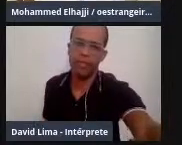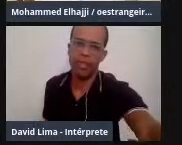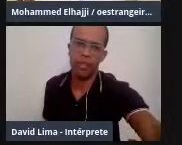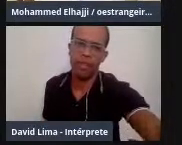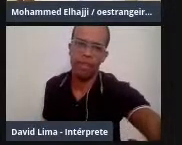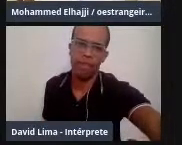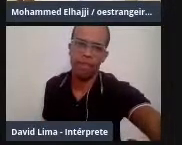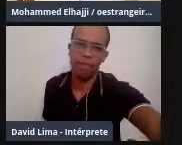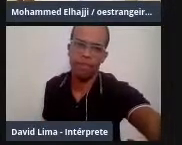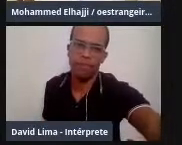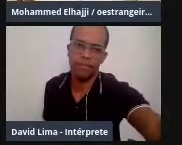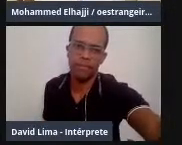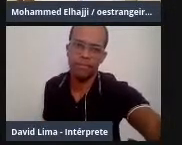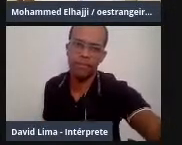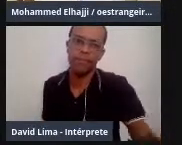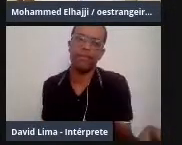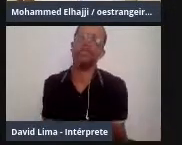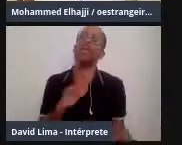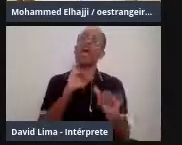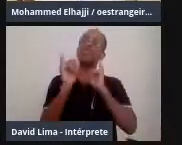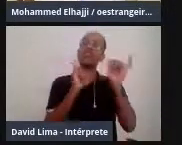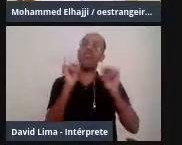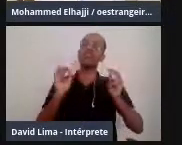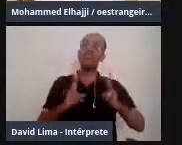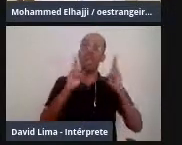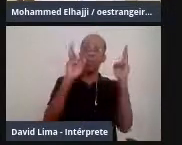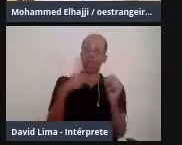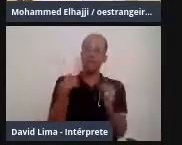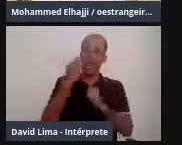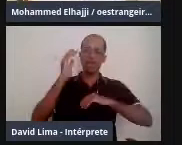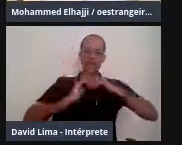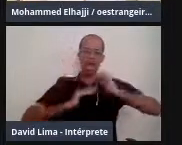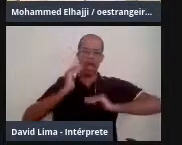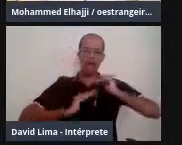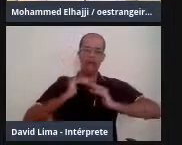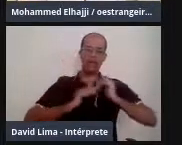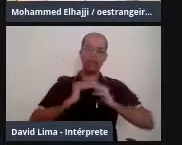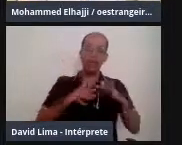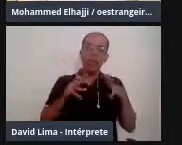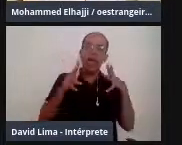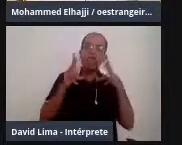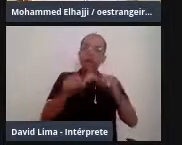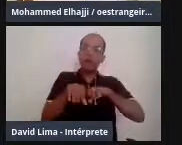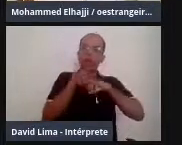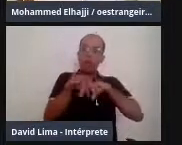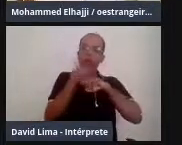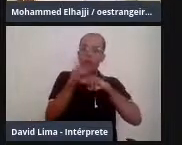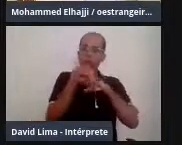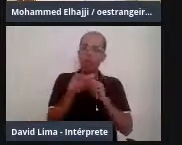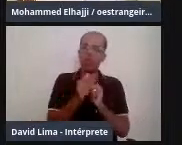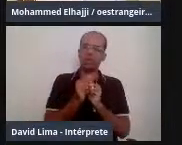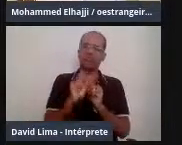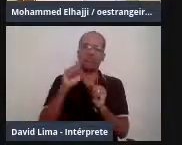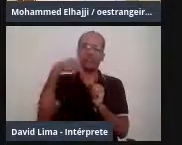Aqui são divulgações na imprensa, né, das nossas ações para os alunos refugiados. Próximo.